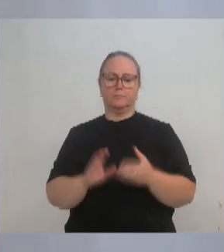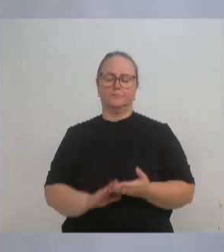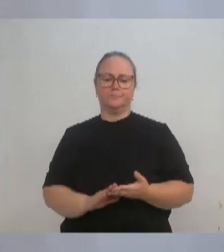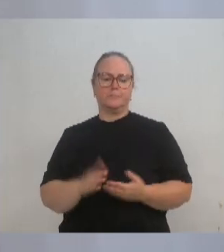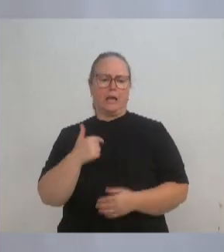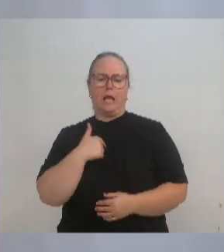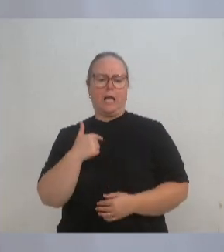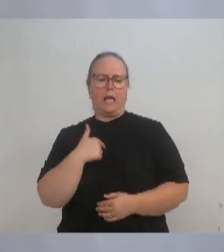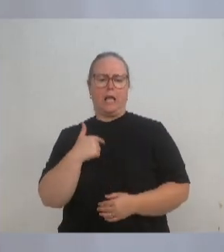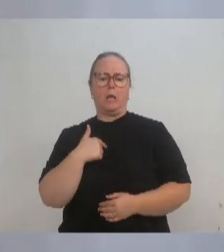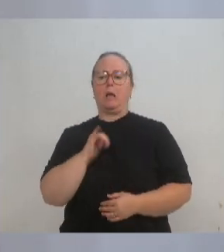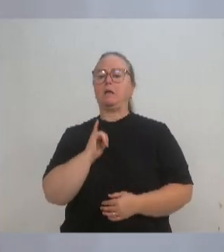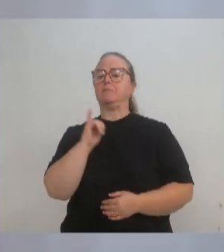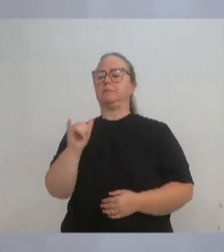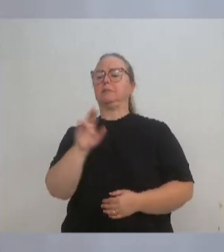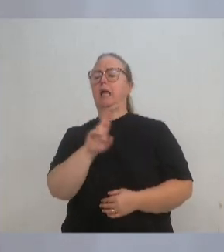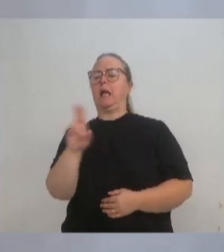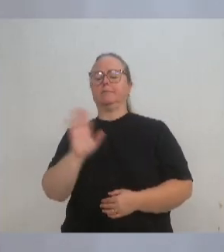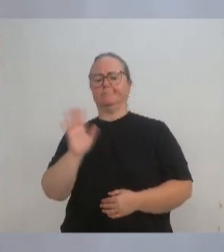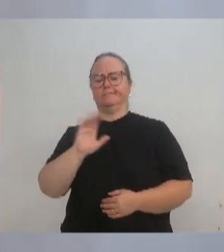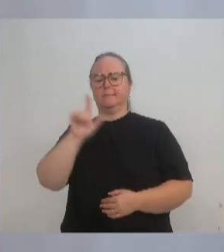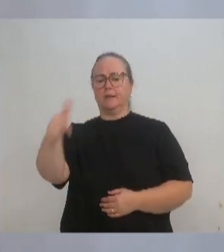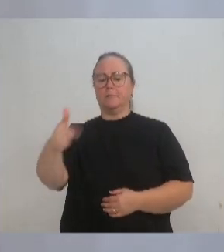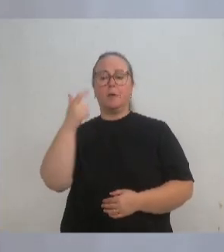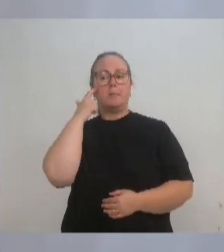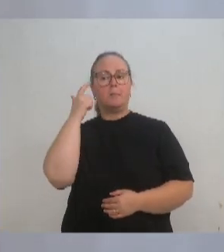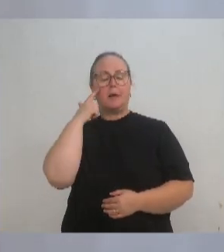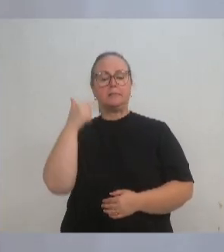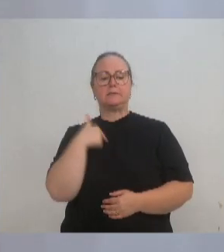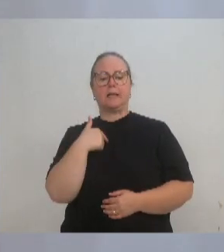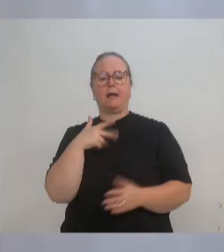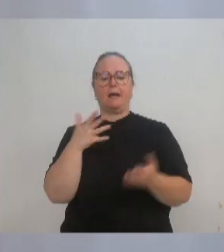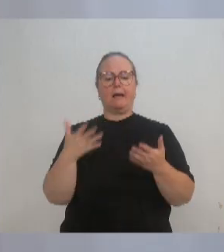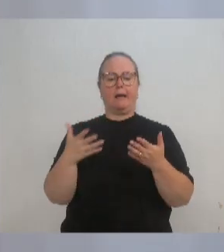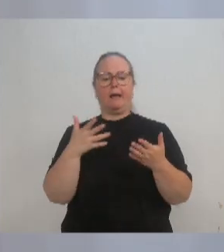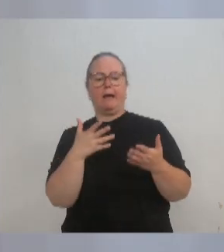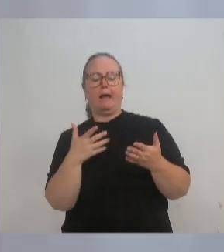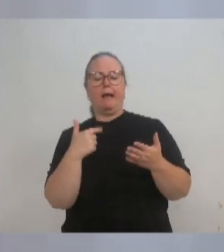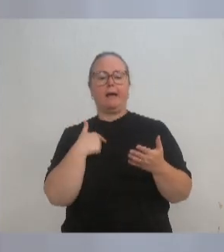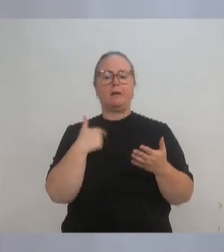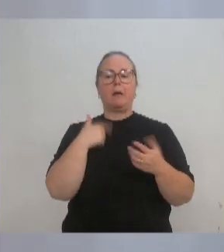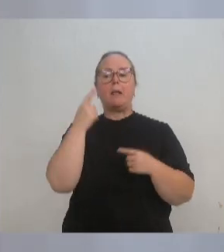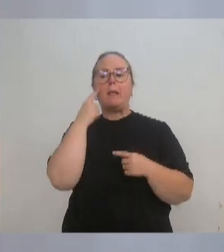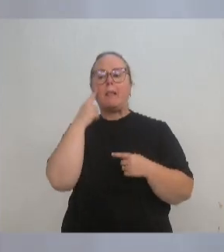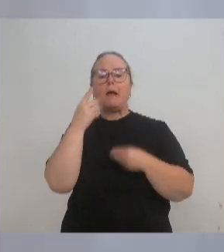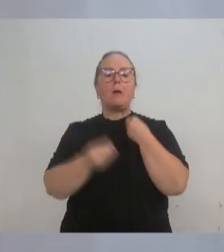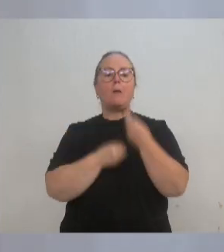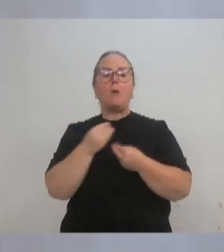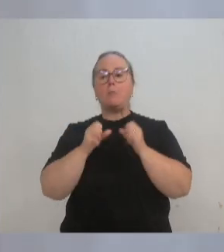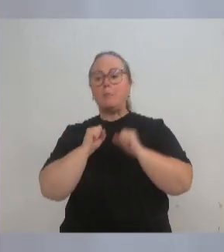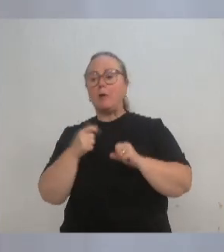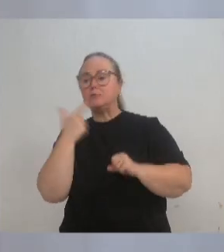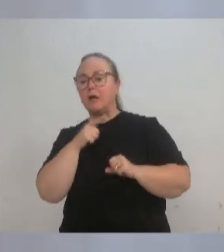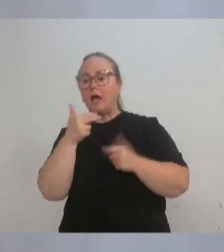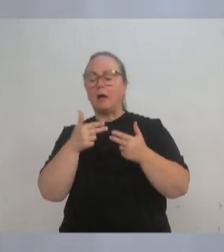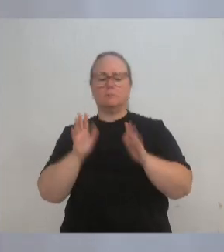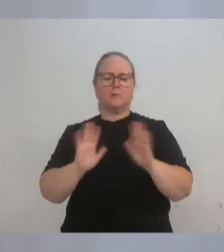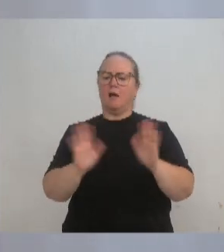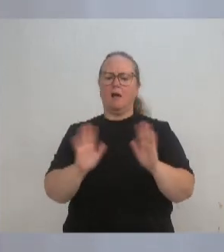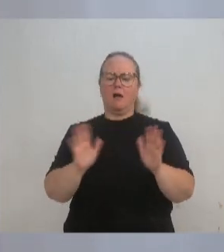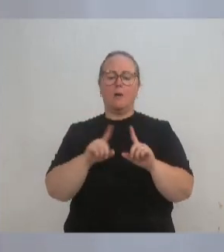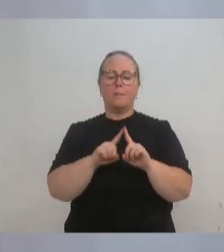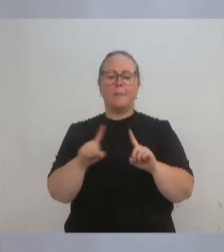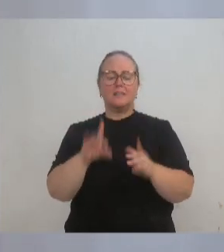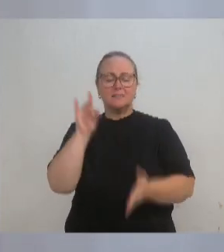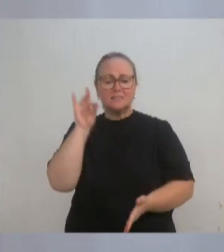minha conduta, até porque daqui a pouco pode achar que nós temos alguma participação nessa situação. Mas eu vou falar aqui aqueles que não